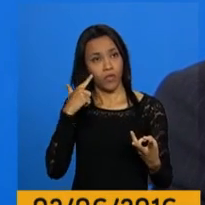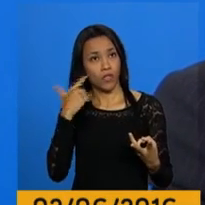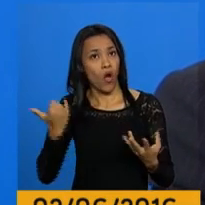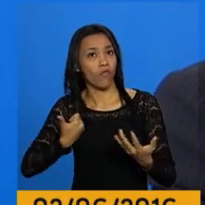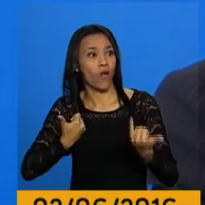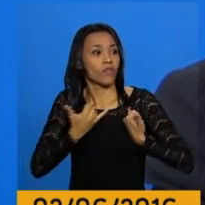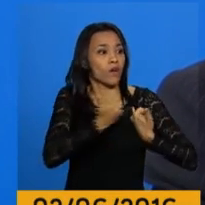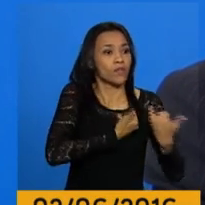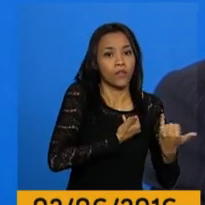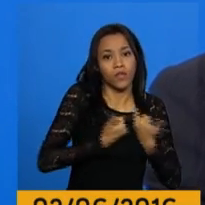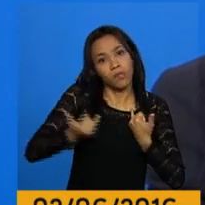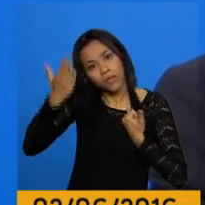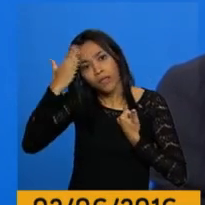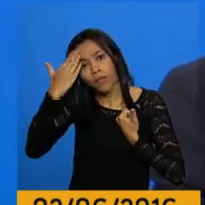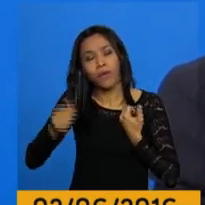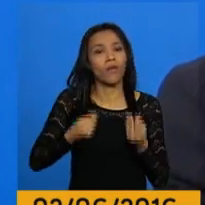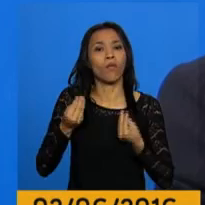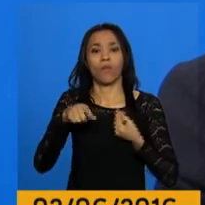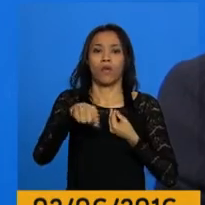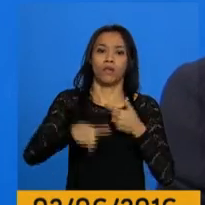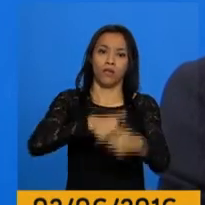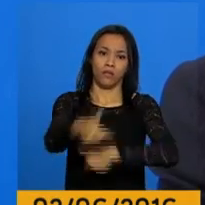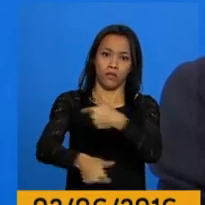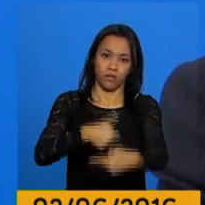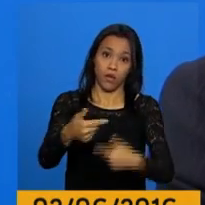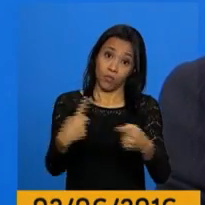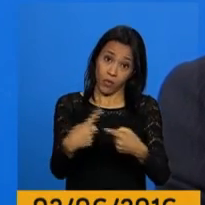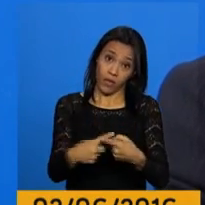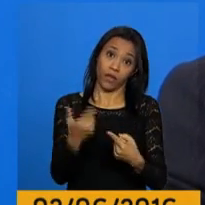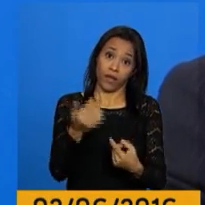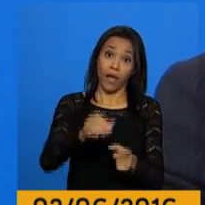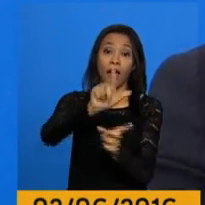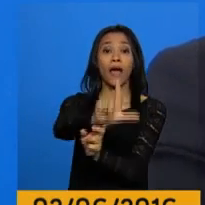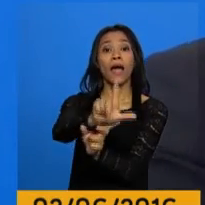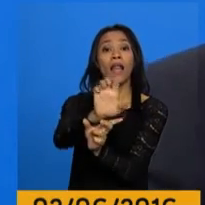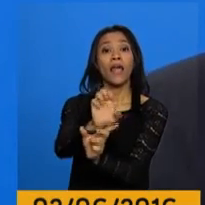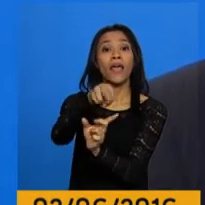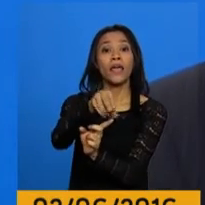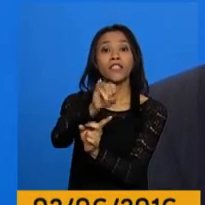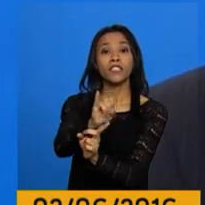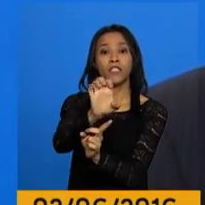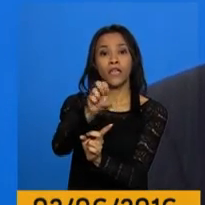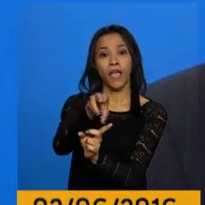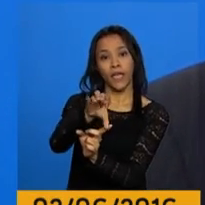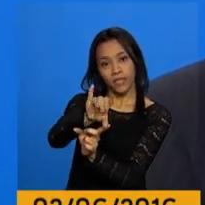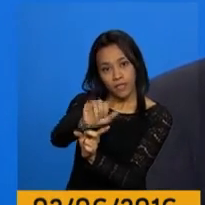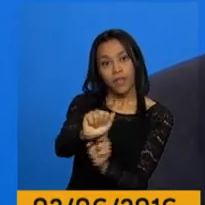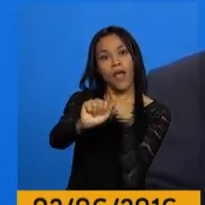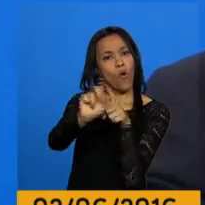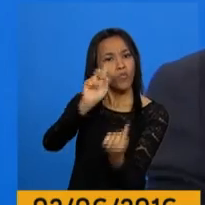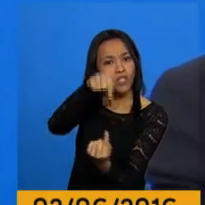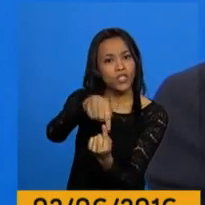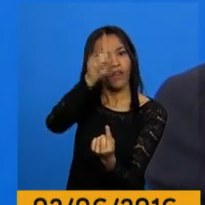indiretamente participam desse trabalho. Porque, obviamente, a leniência é para reintegração econômica. Ela não